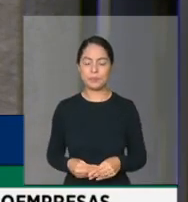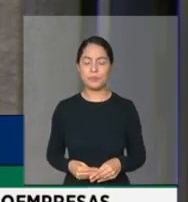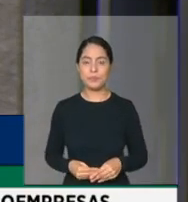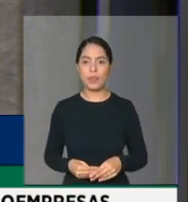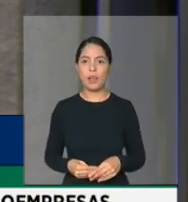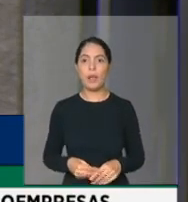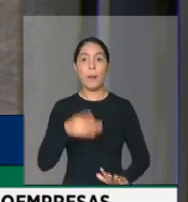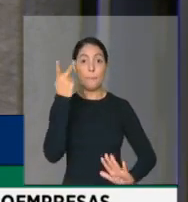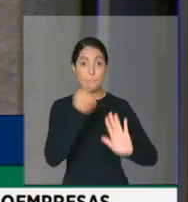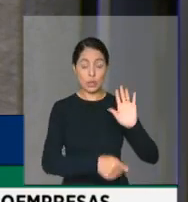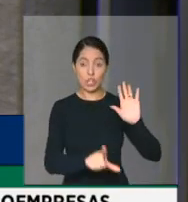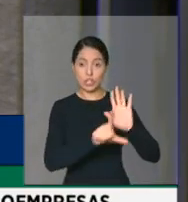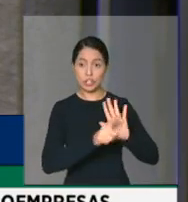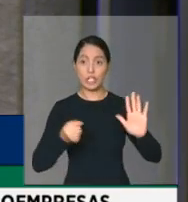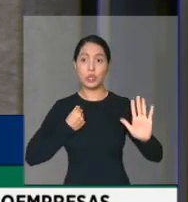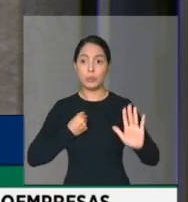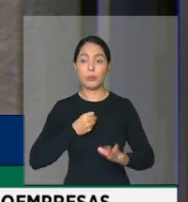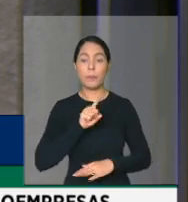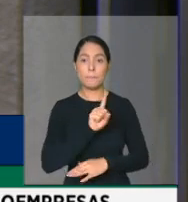de lei número